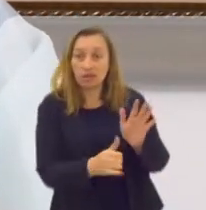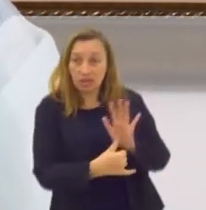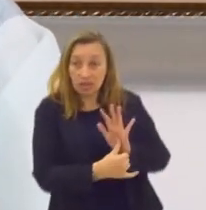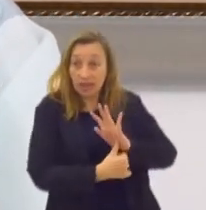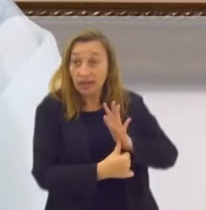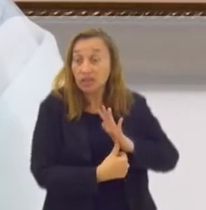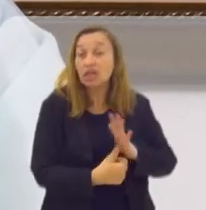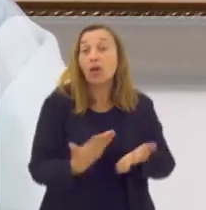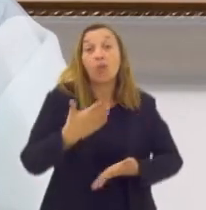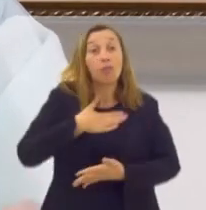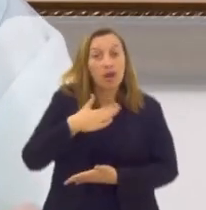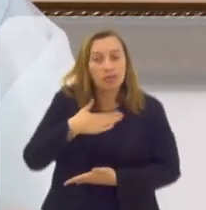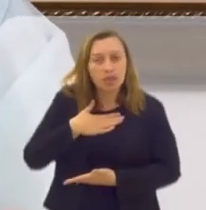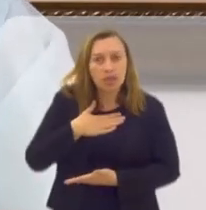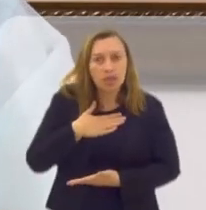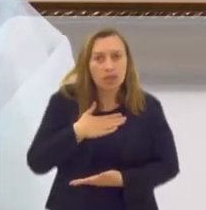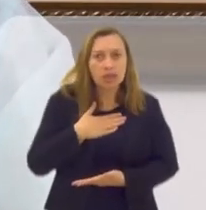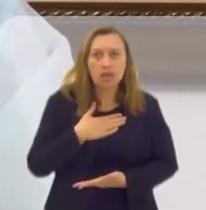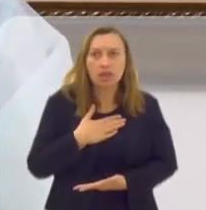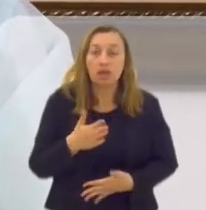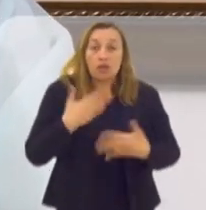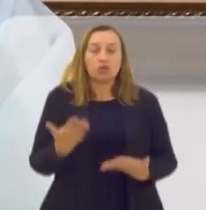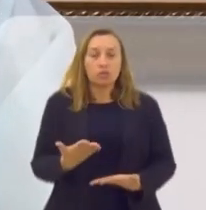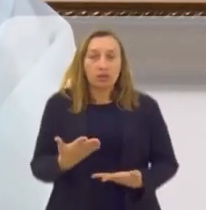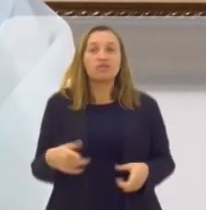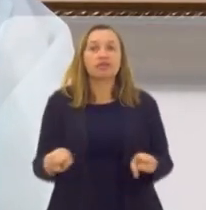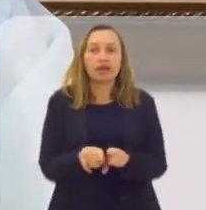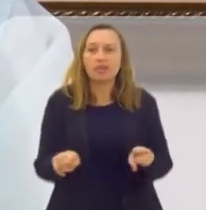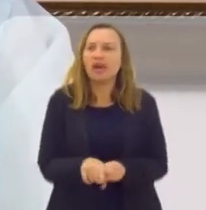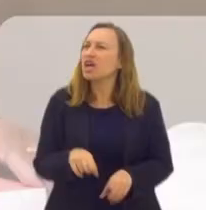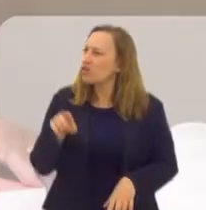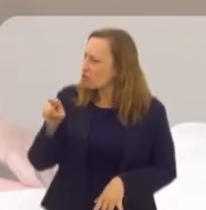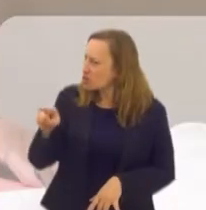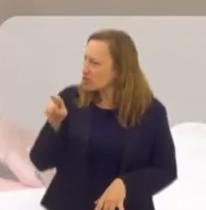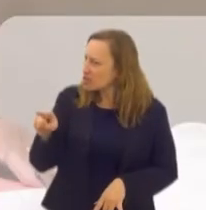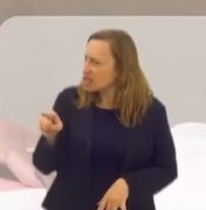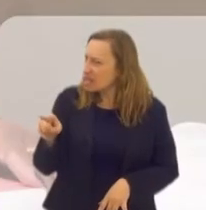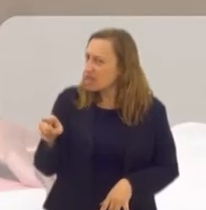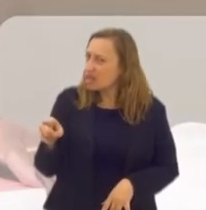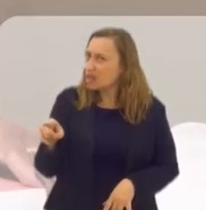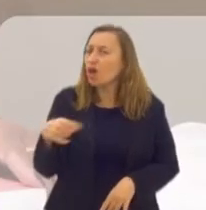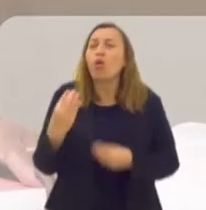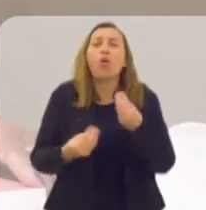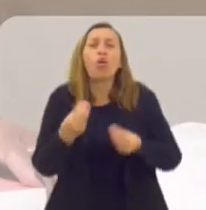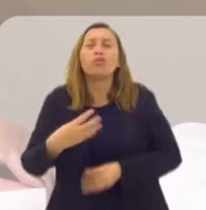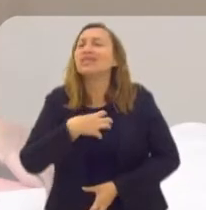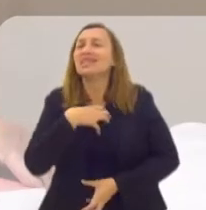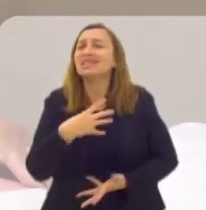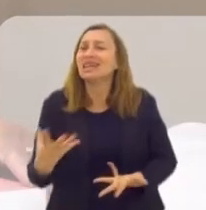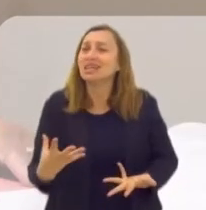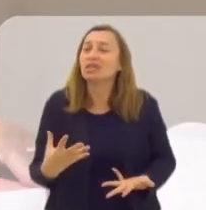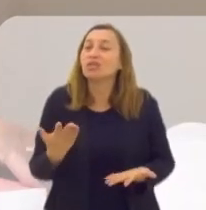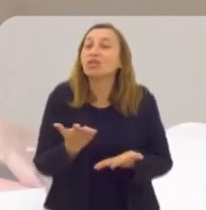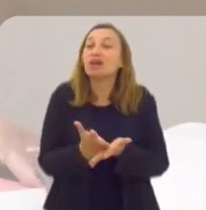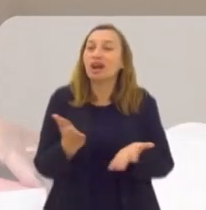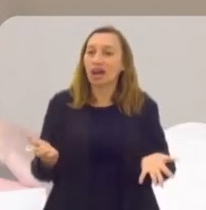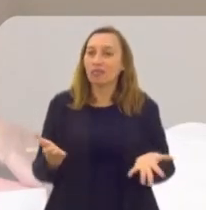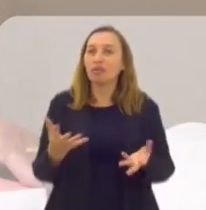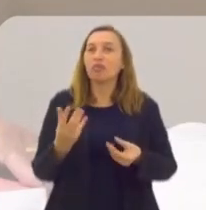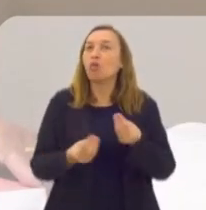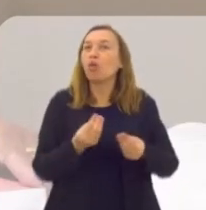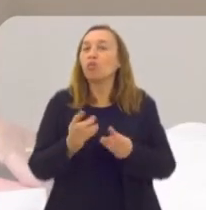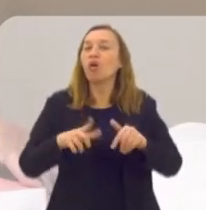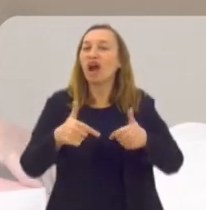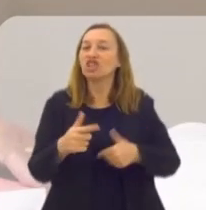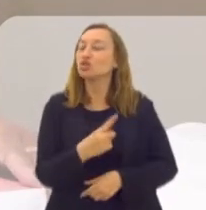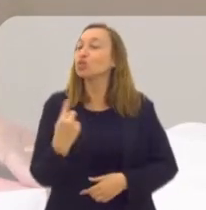dele. Então, para mim, enquanto médium, isso é surpreendente também. E você, fisicamente, você sente isso quando acaba?